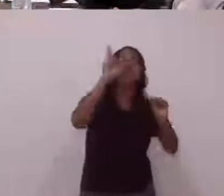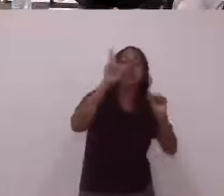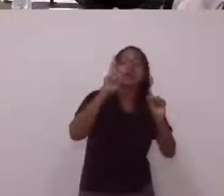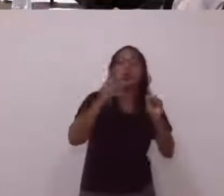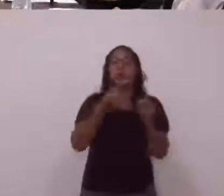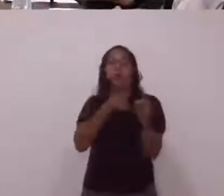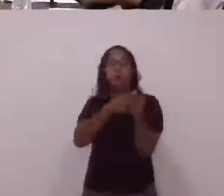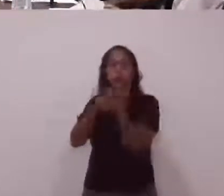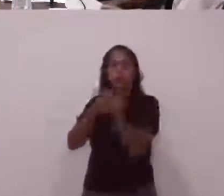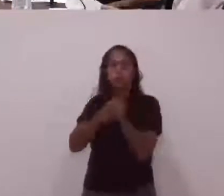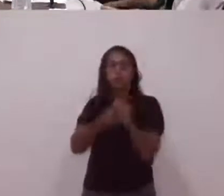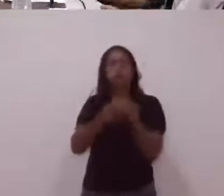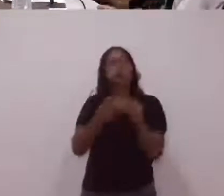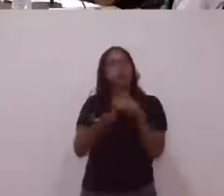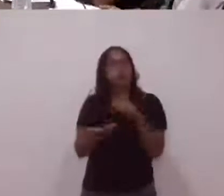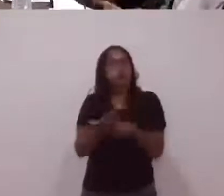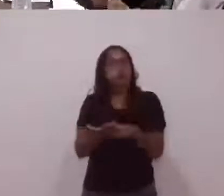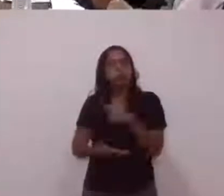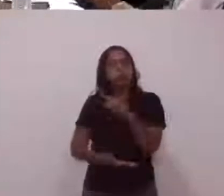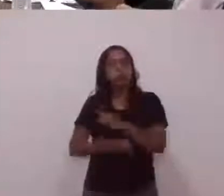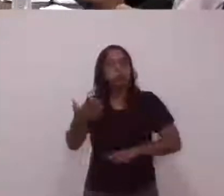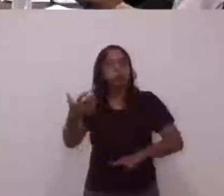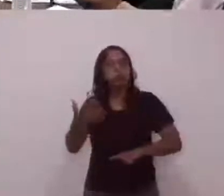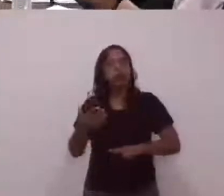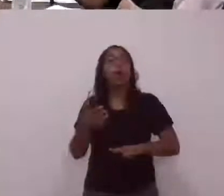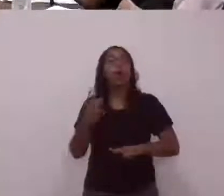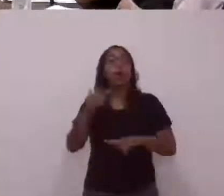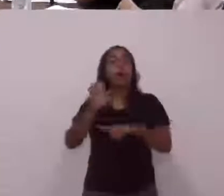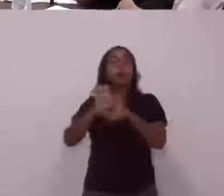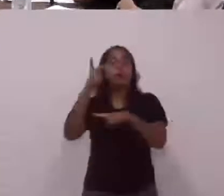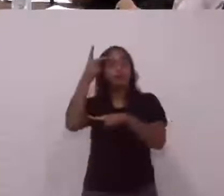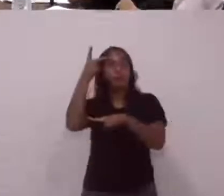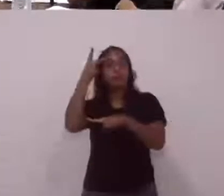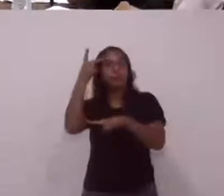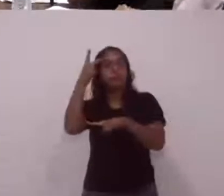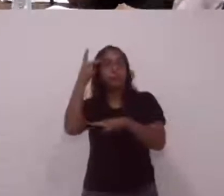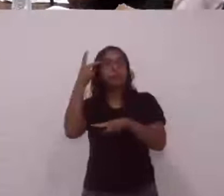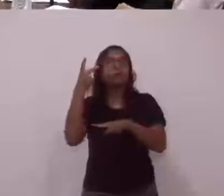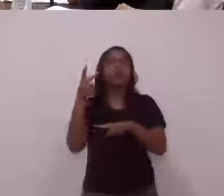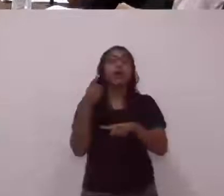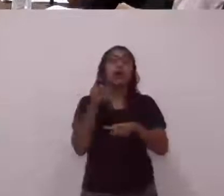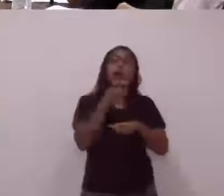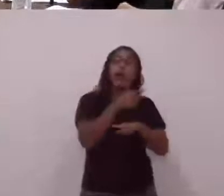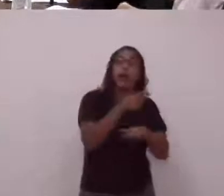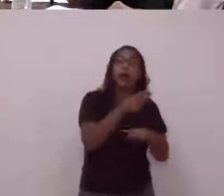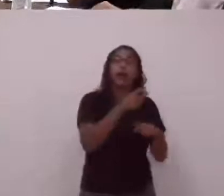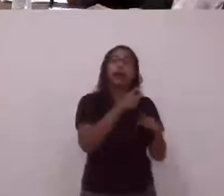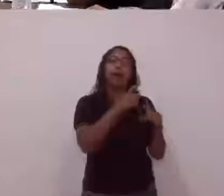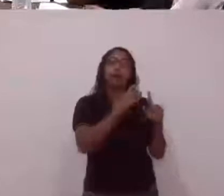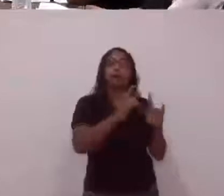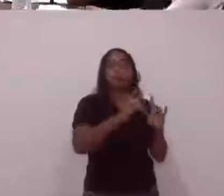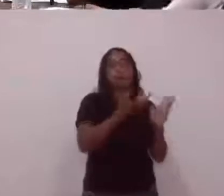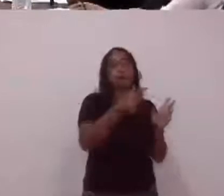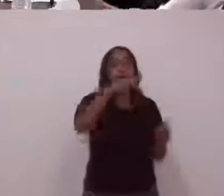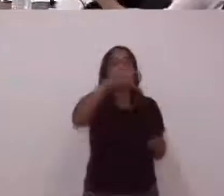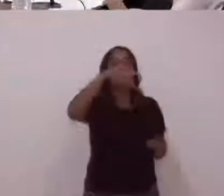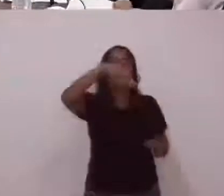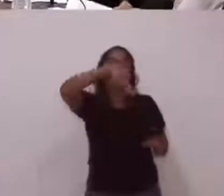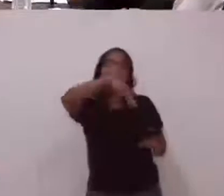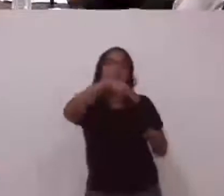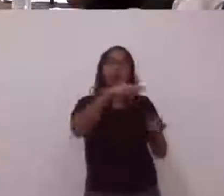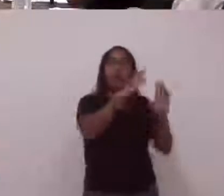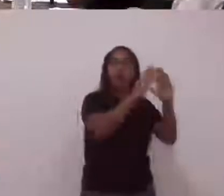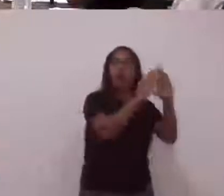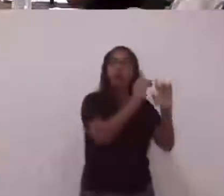municípios em nome do Governo do Estado, juntamente para a instalação e manutenção de unidades policiais da